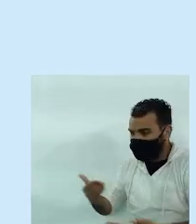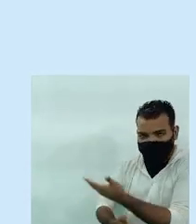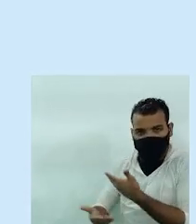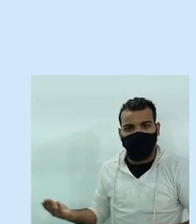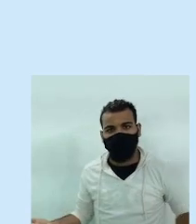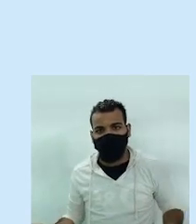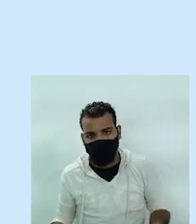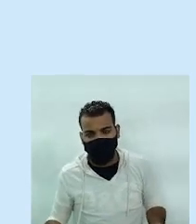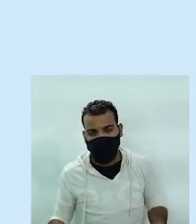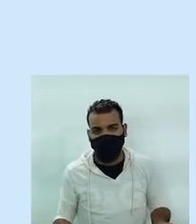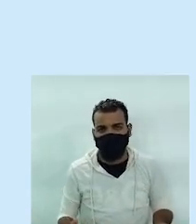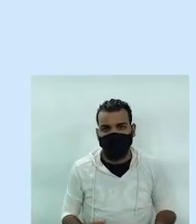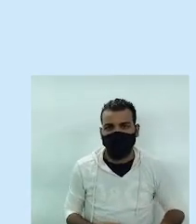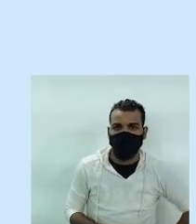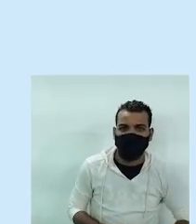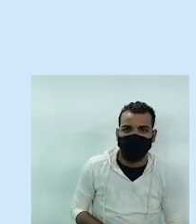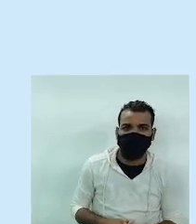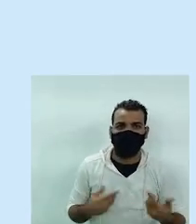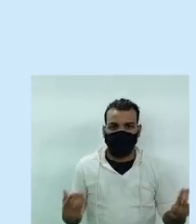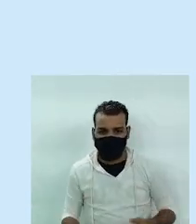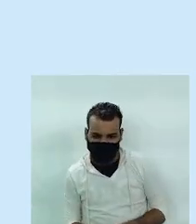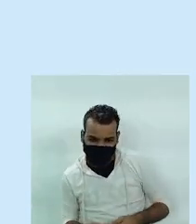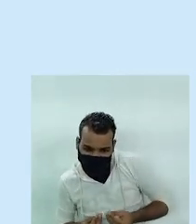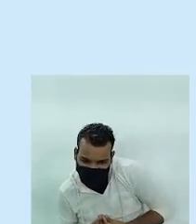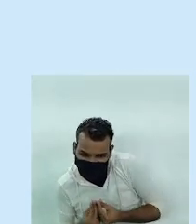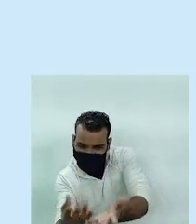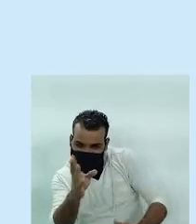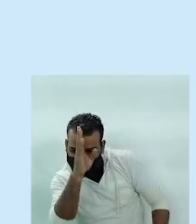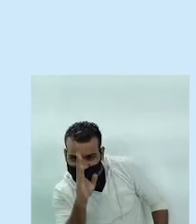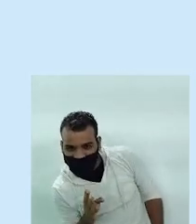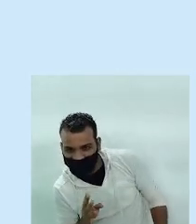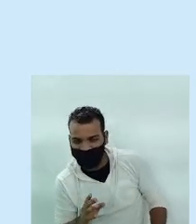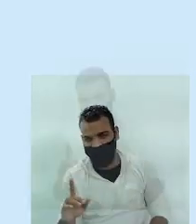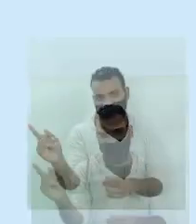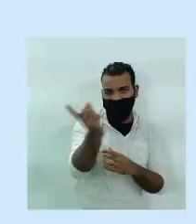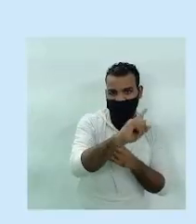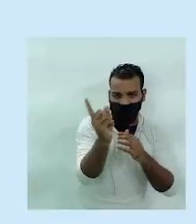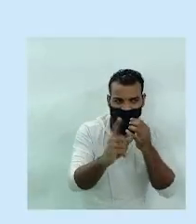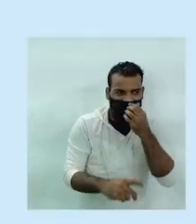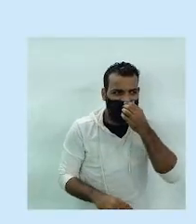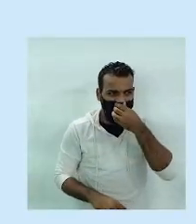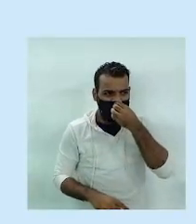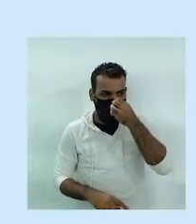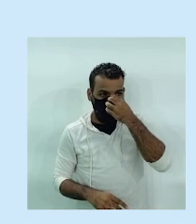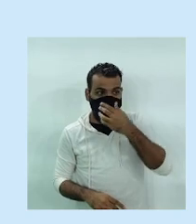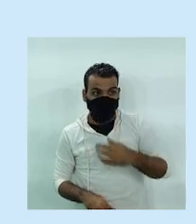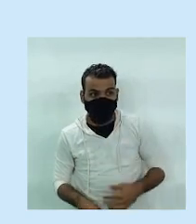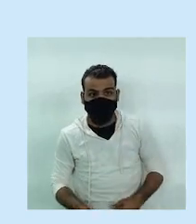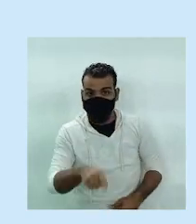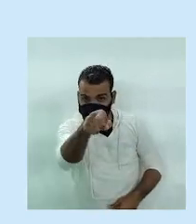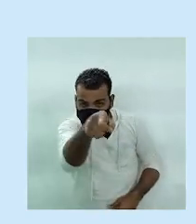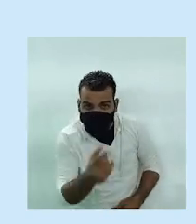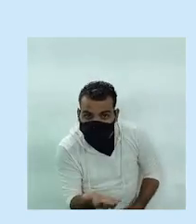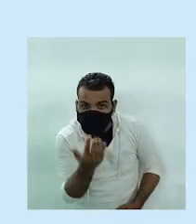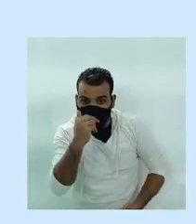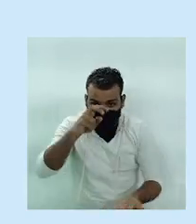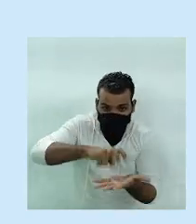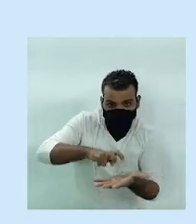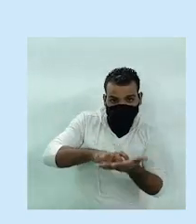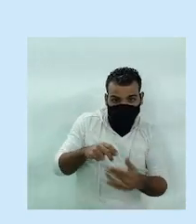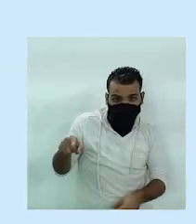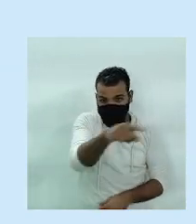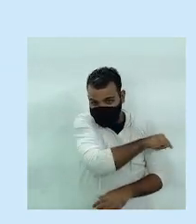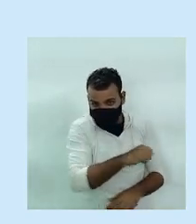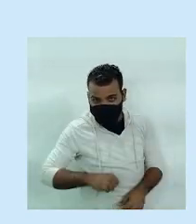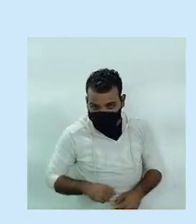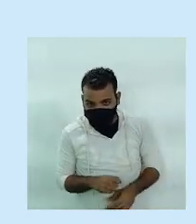observe, nada é de graça. Vocês tomaram café de graça hoje, turminha? Eu